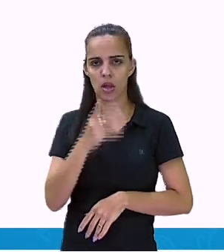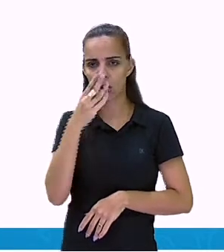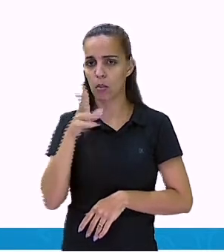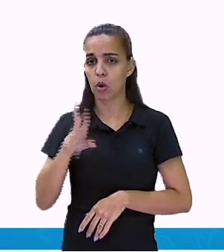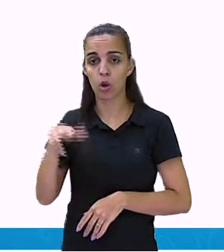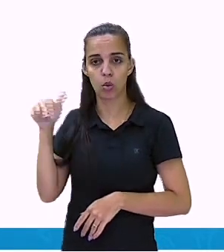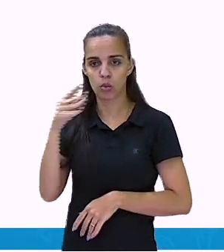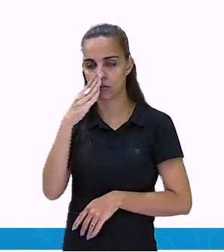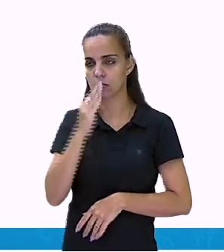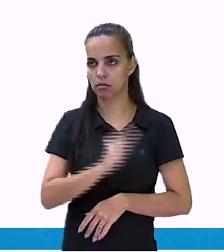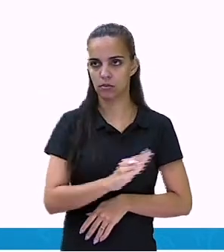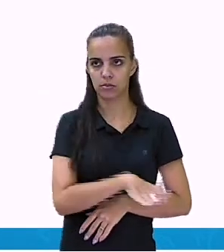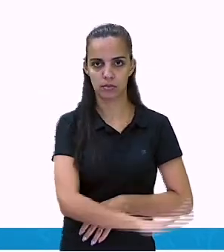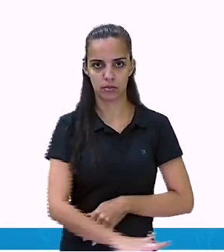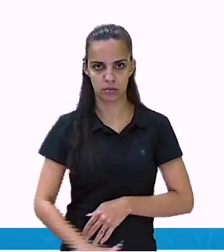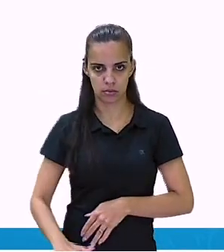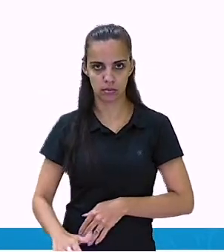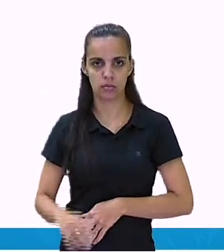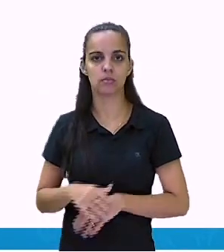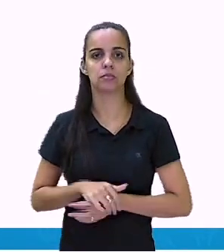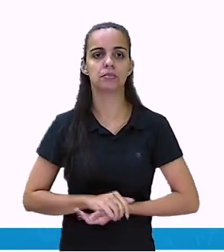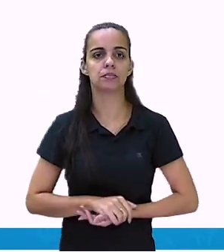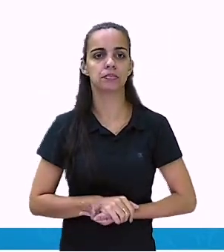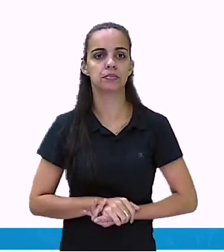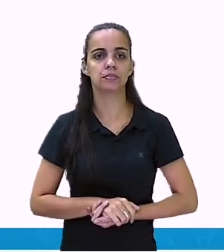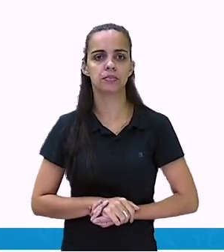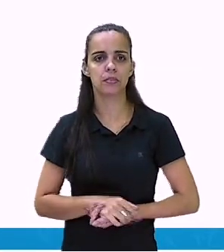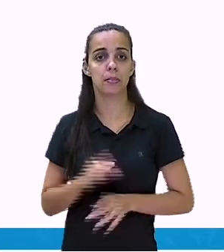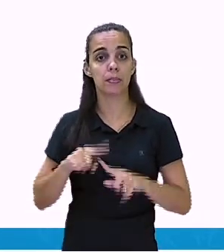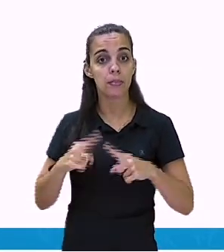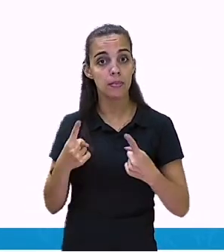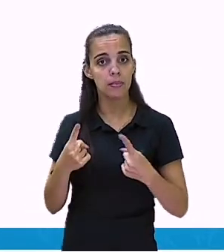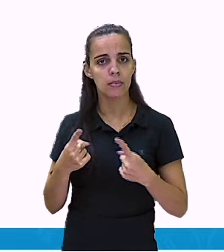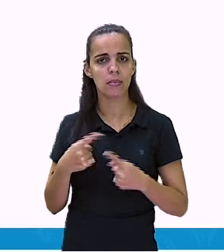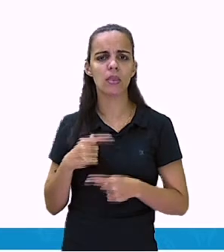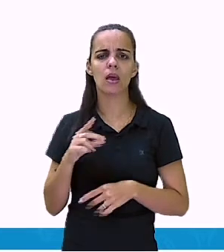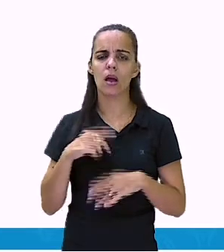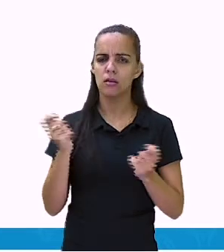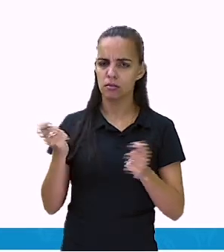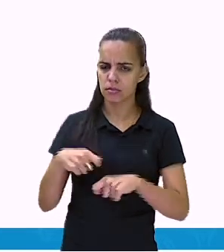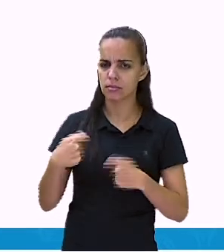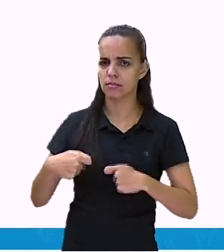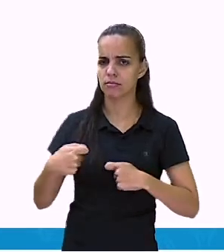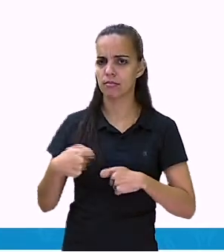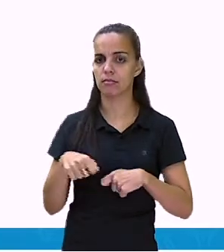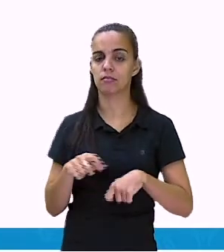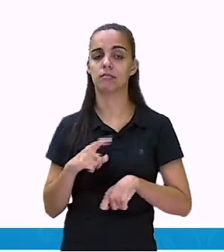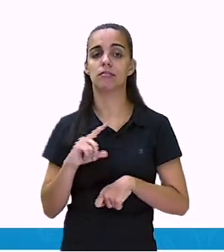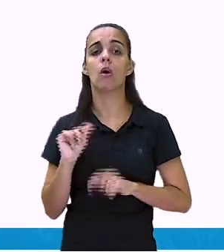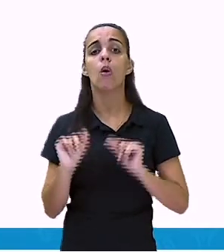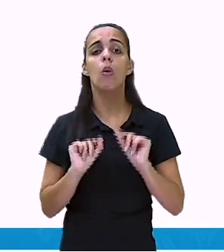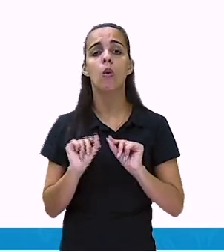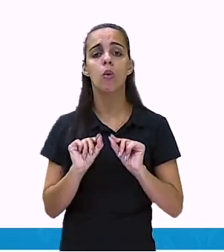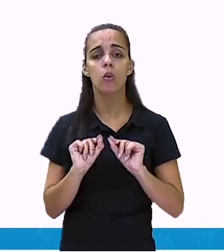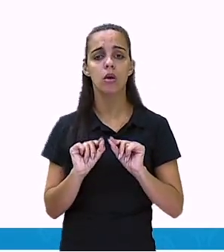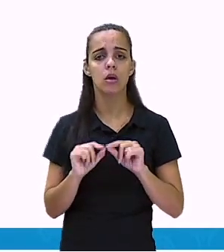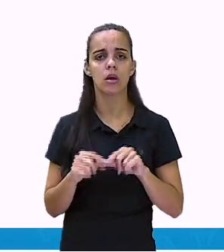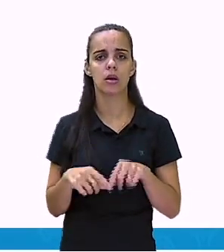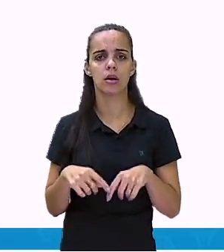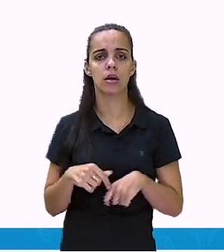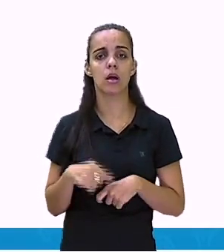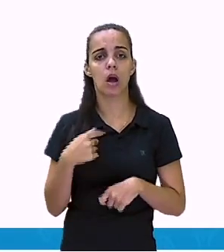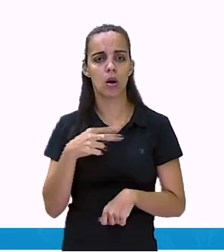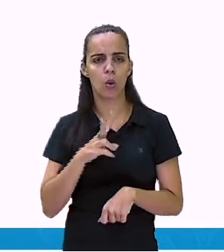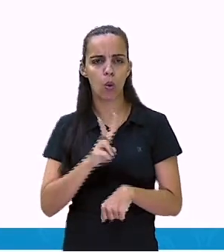dispensar tanta atenção aos pequenos, mas poderia haver um